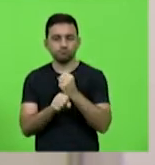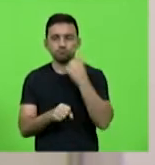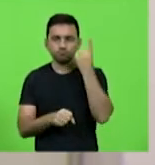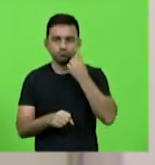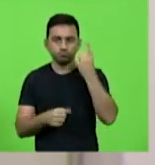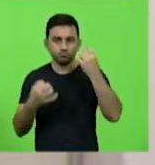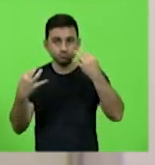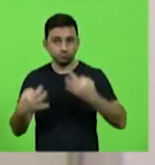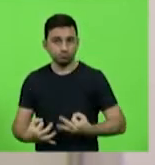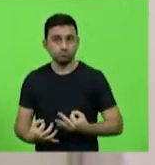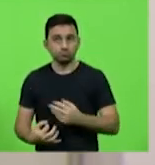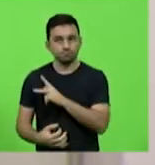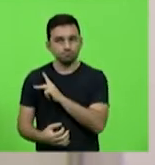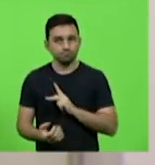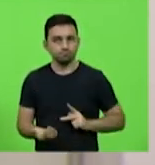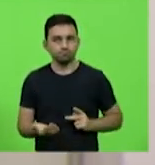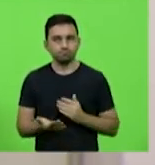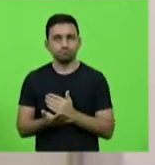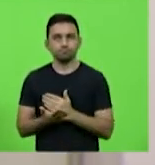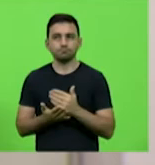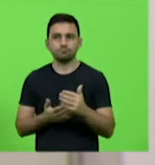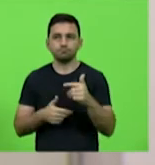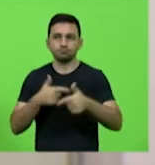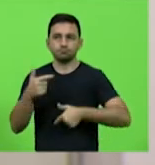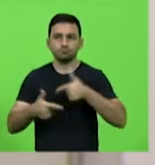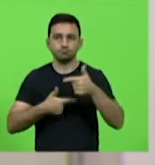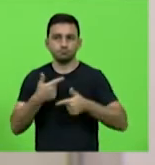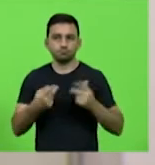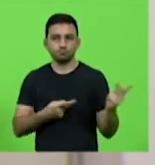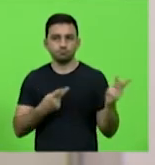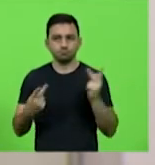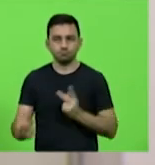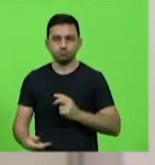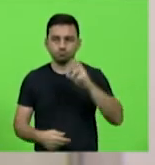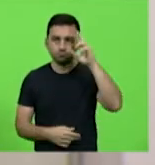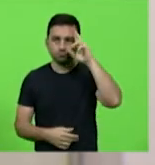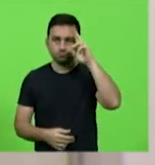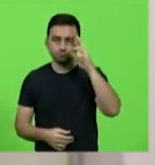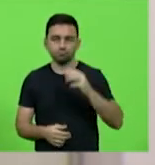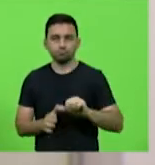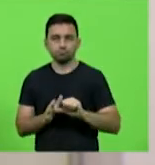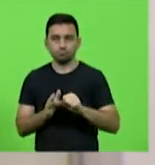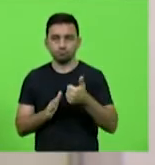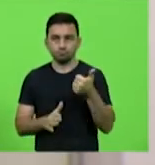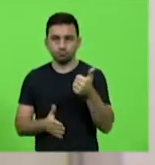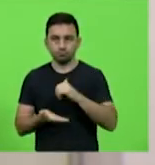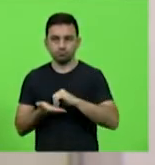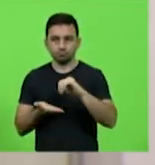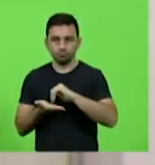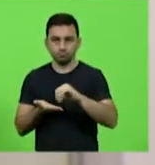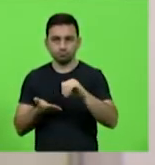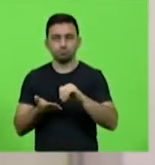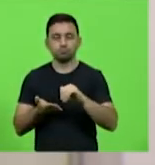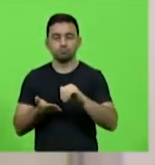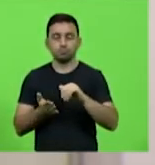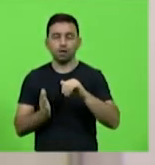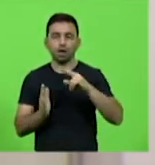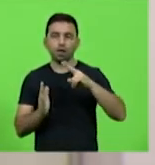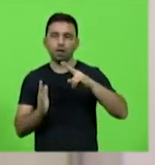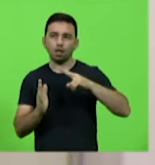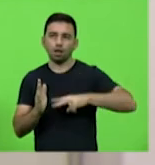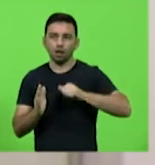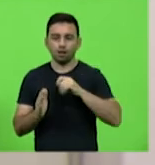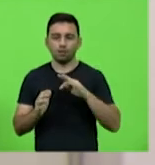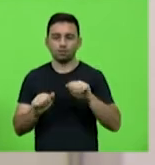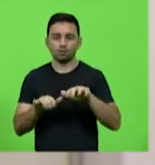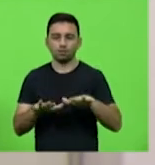presidente declarou abertos os trabalhos e convidou o senhor deputado Ricardo Alba, primeiro secretário, para proceder à leitura da ata da sessão